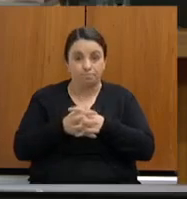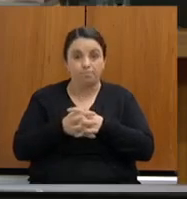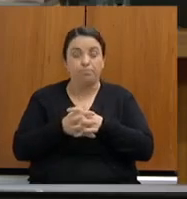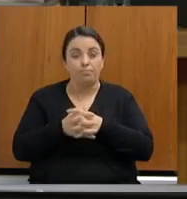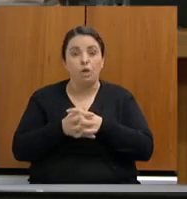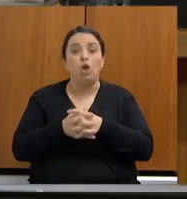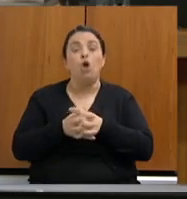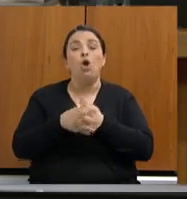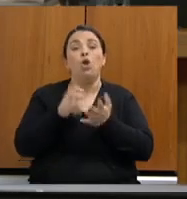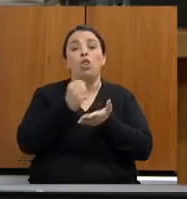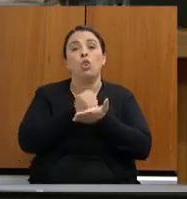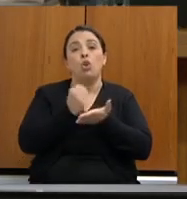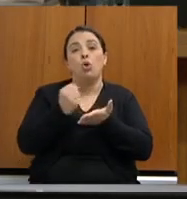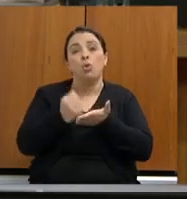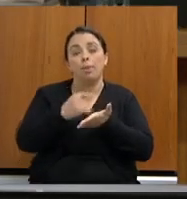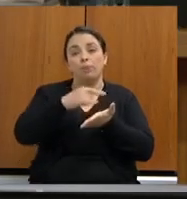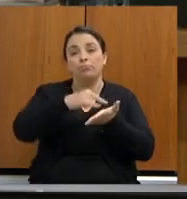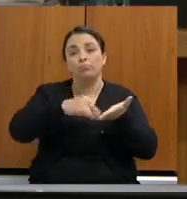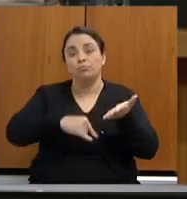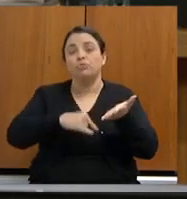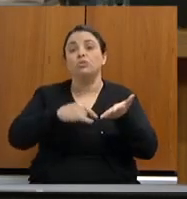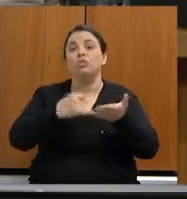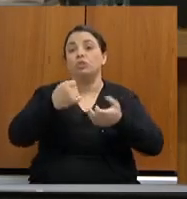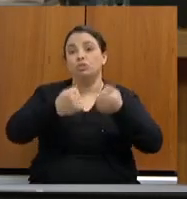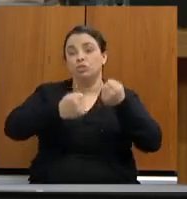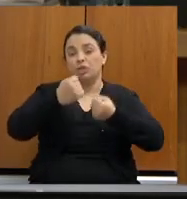16 milhões 501